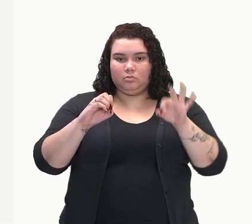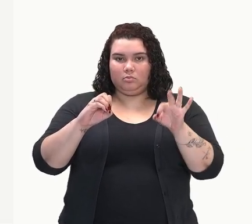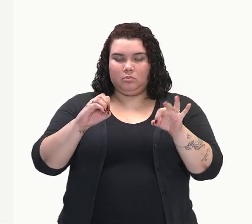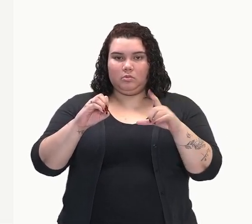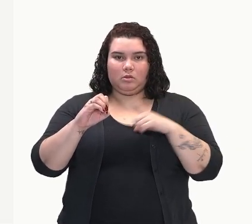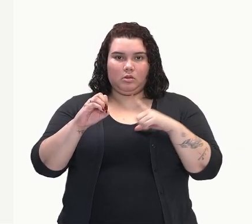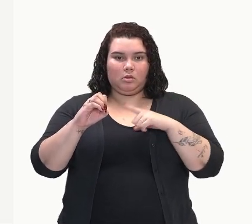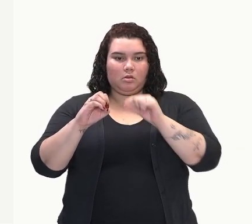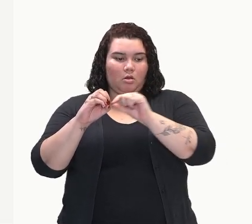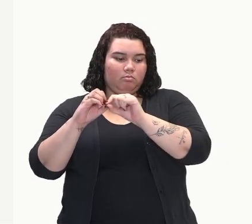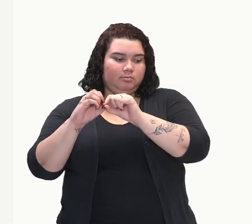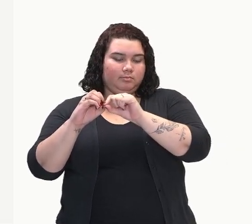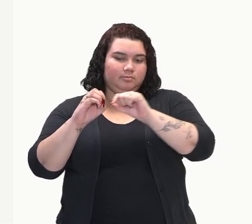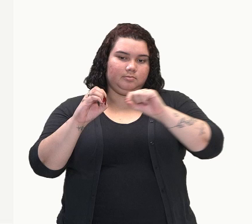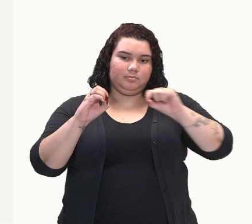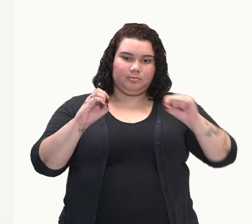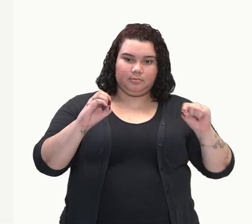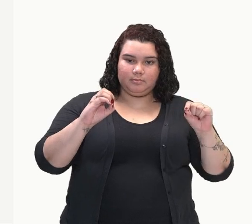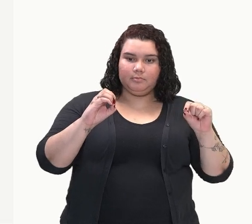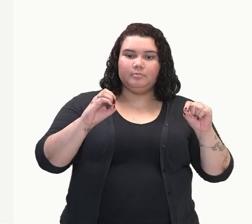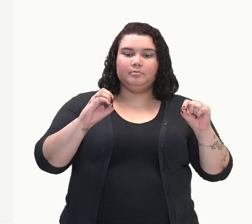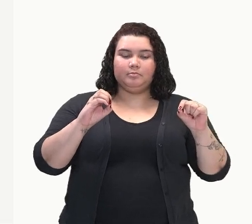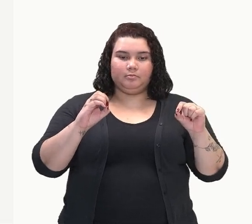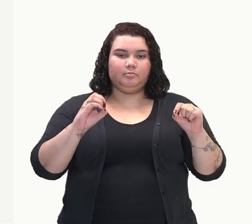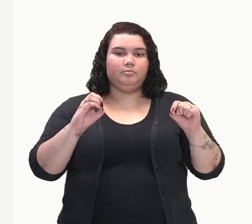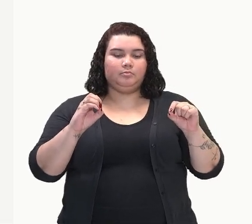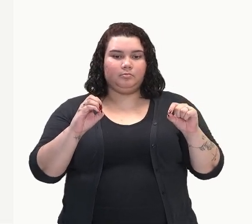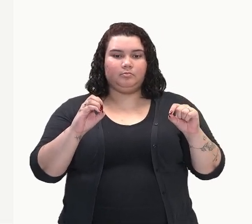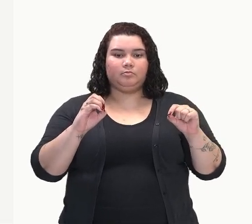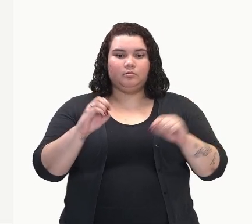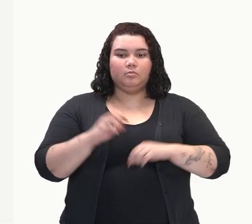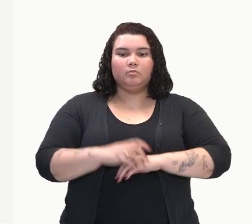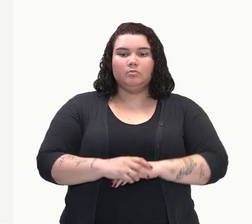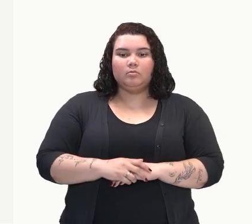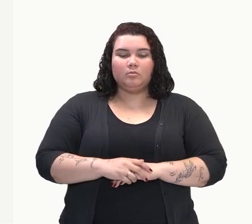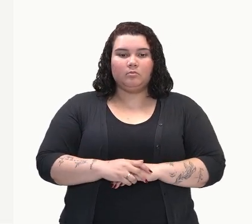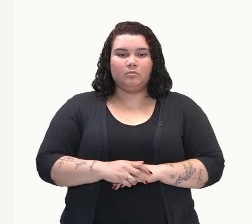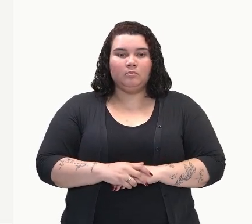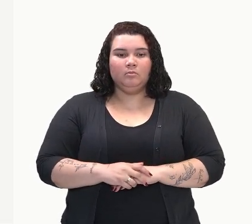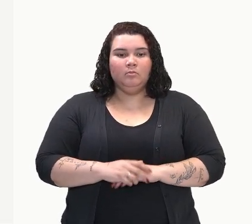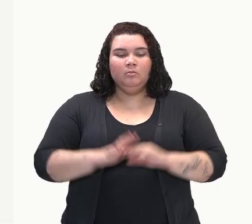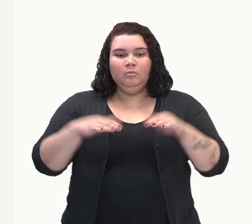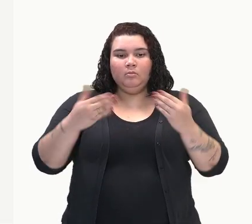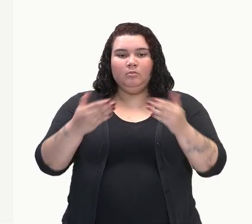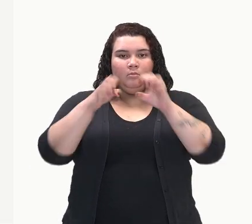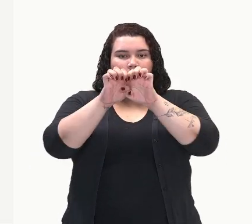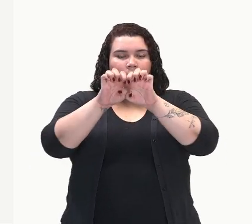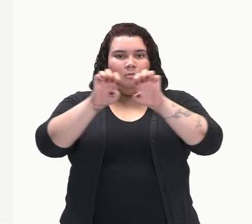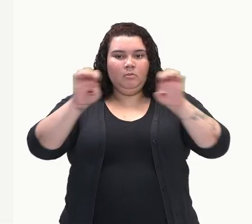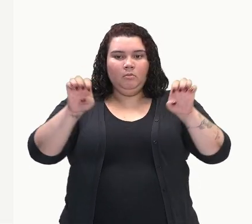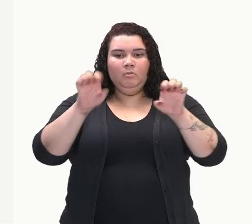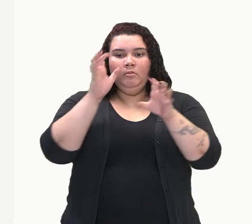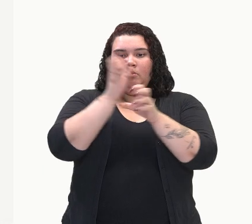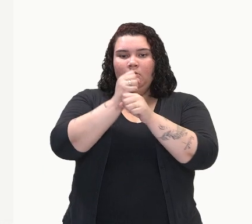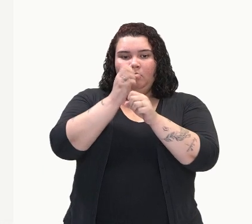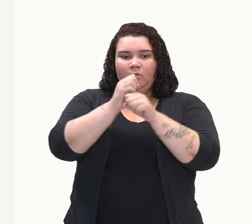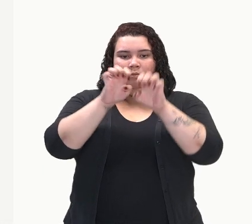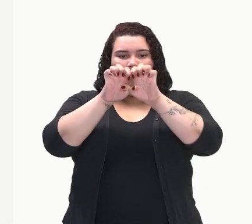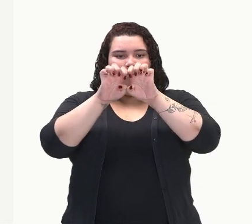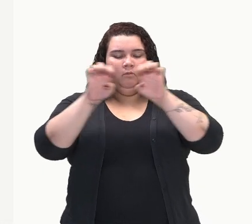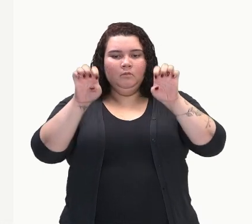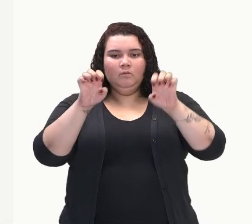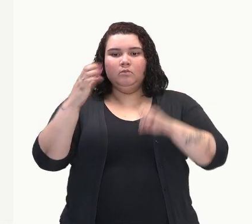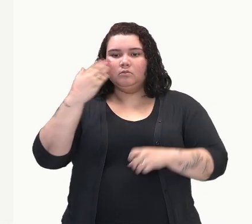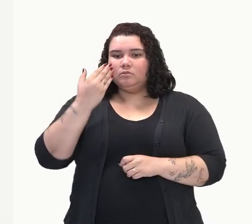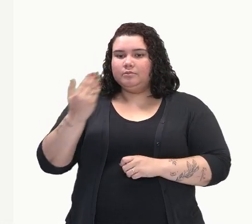na horizontal da esquerda para a direita e o módulo, né, a intensidade dessa força resultante